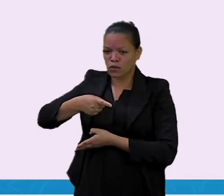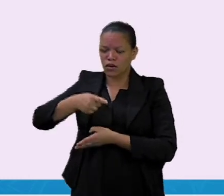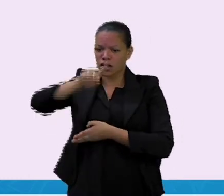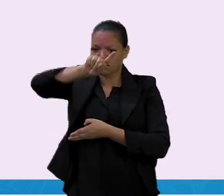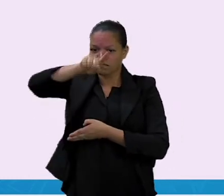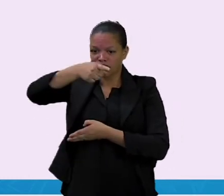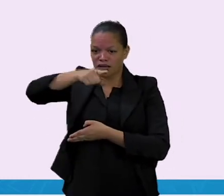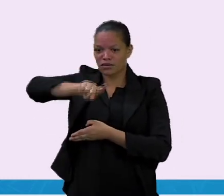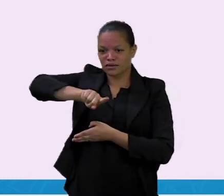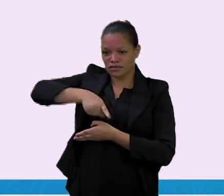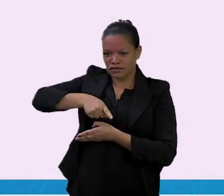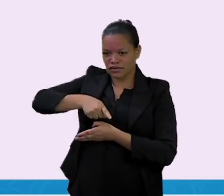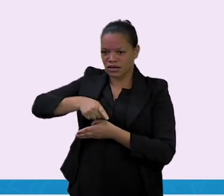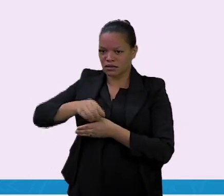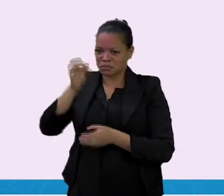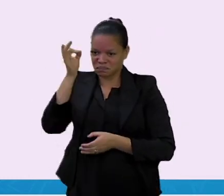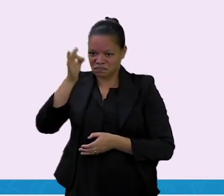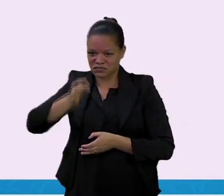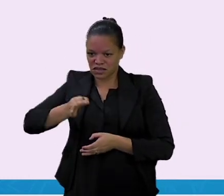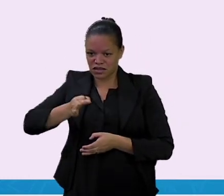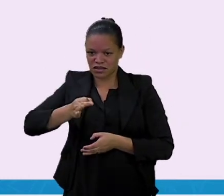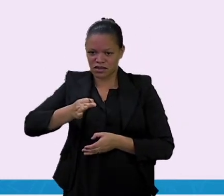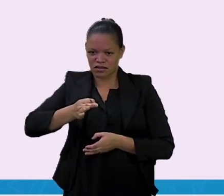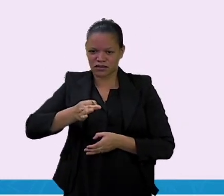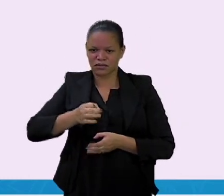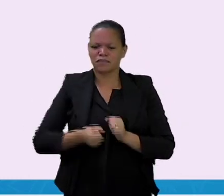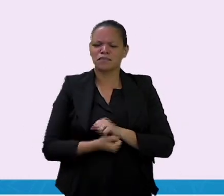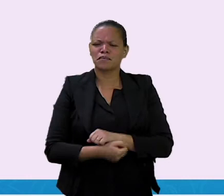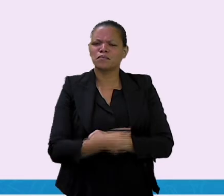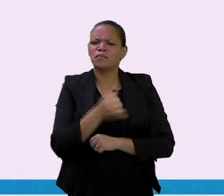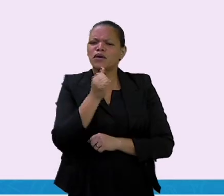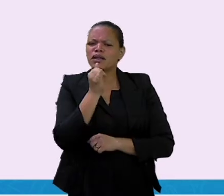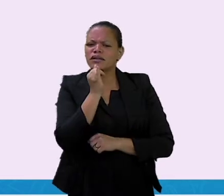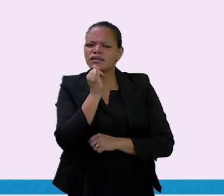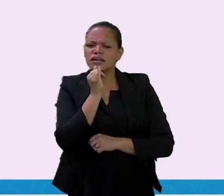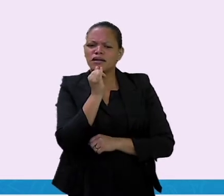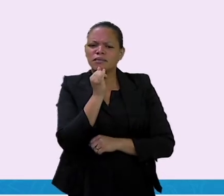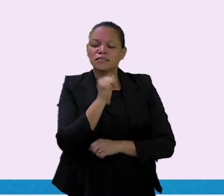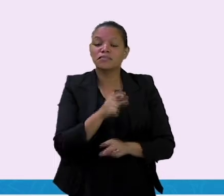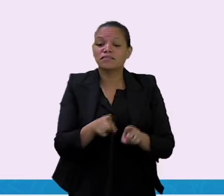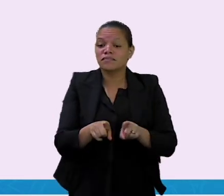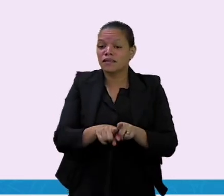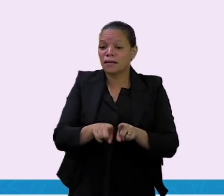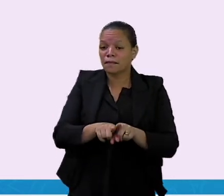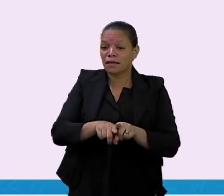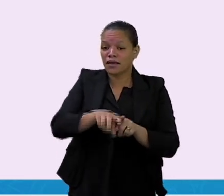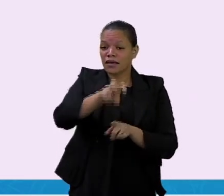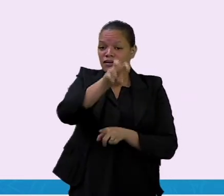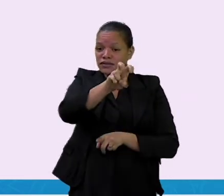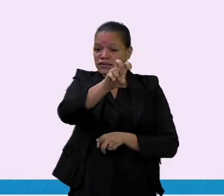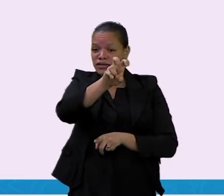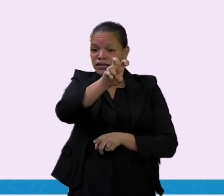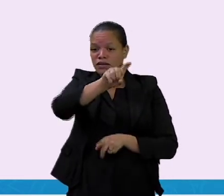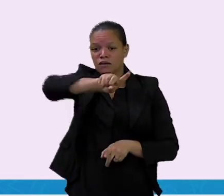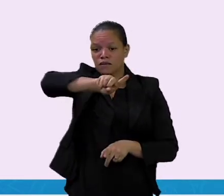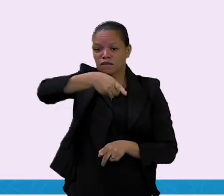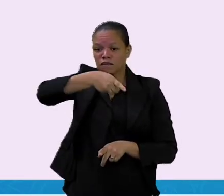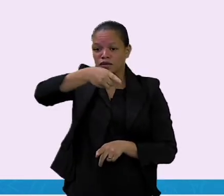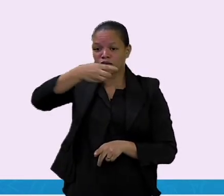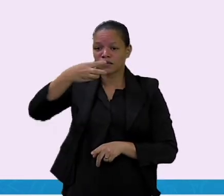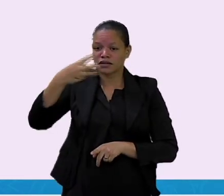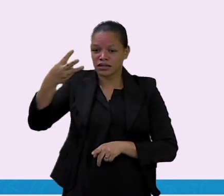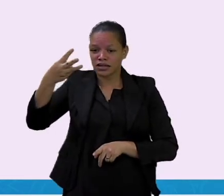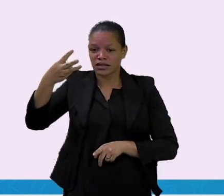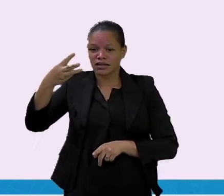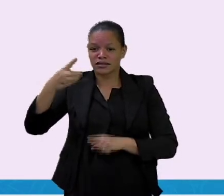5,3 mais, olha a vírgula. O que veio depois da vírgula aqui? Foi o 8, 85. E antes